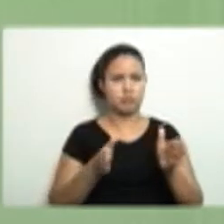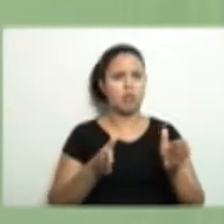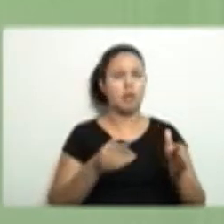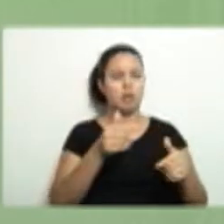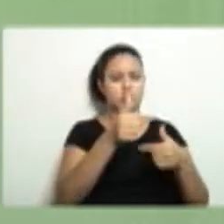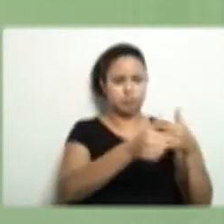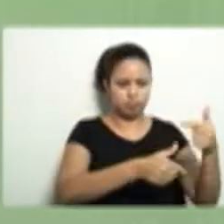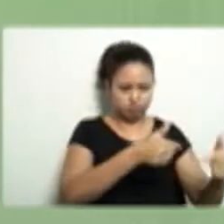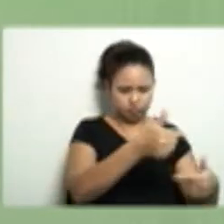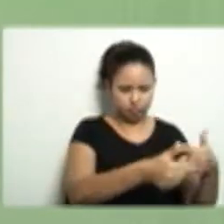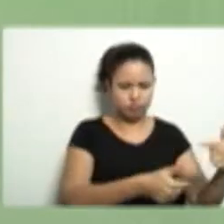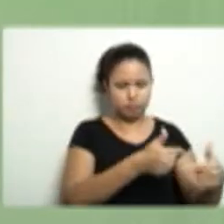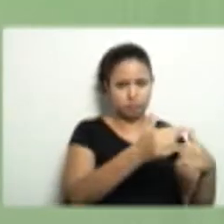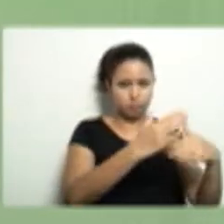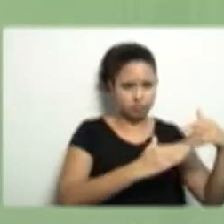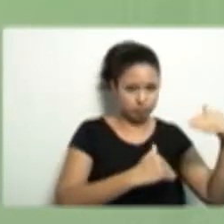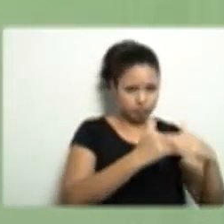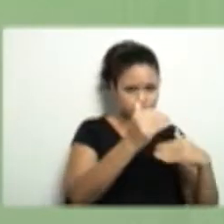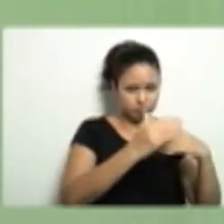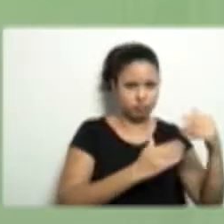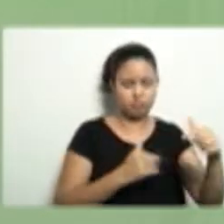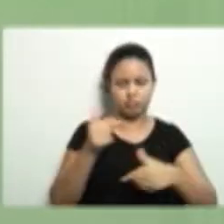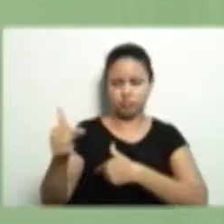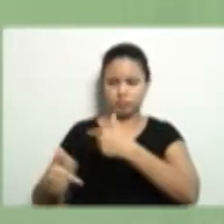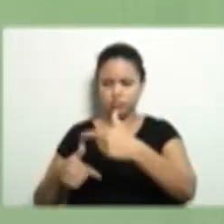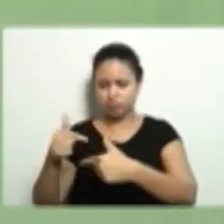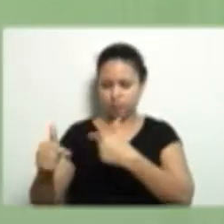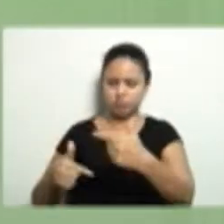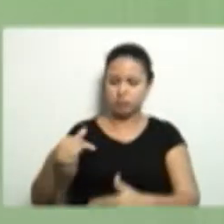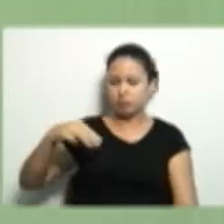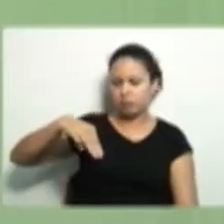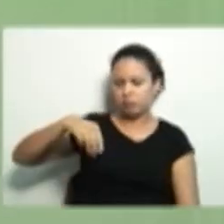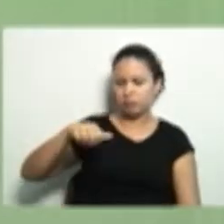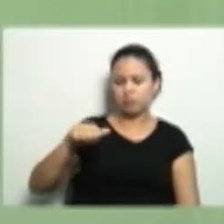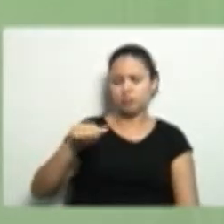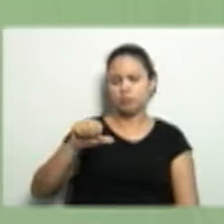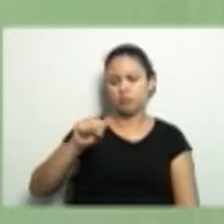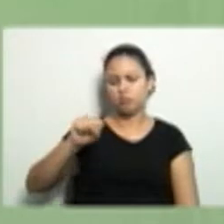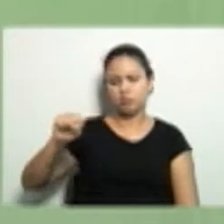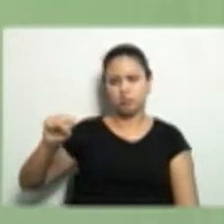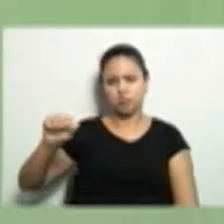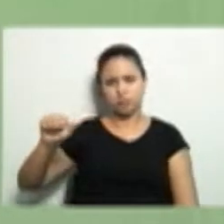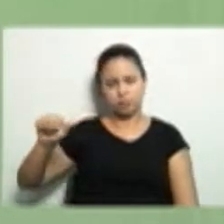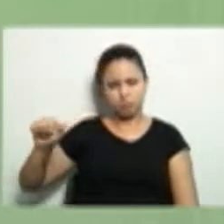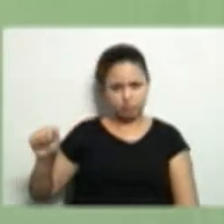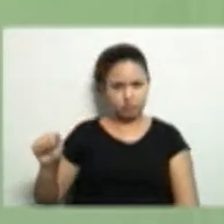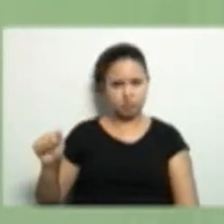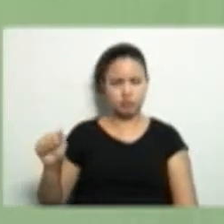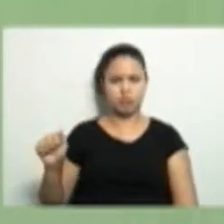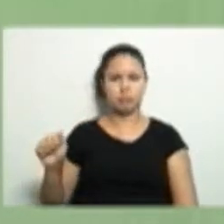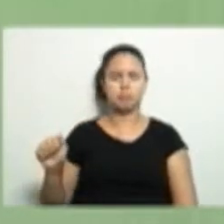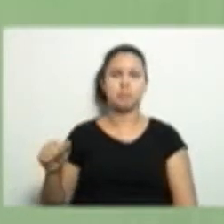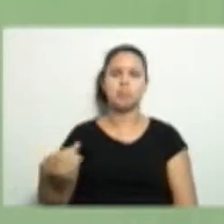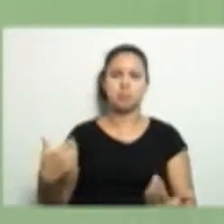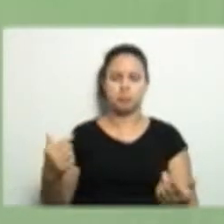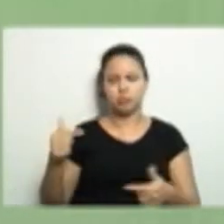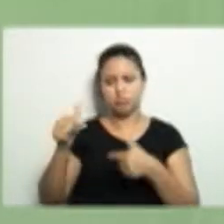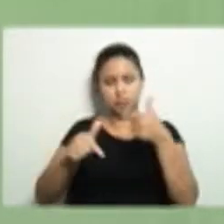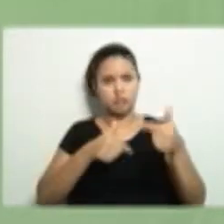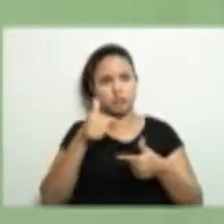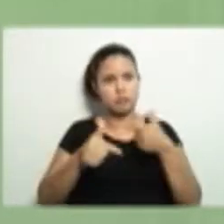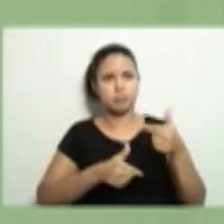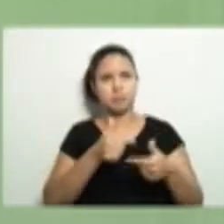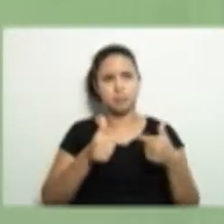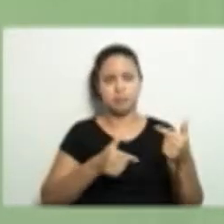massa. Ela é caracterizada por níveis de contato com o cliente. Existe algum grau de